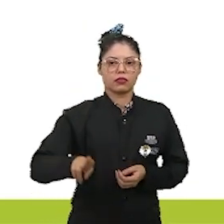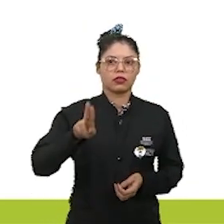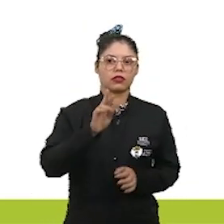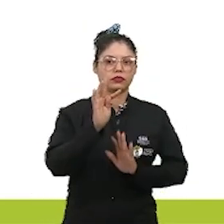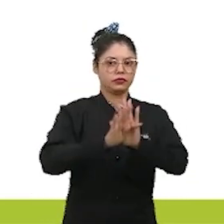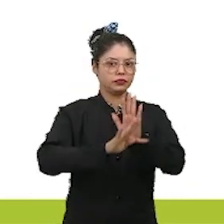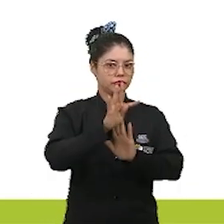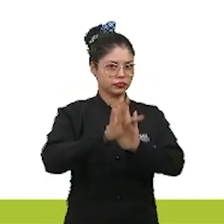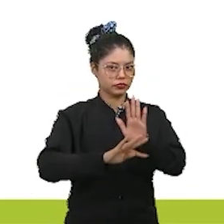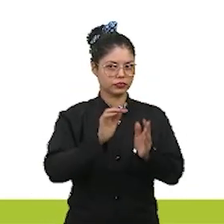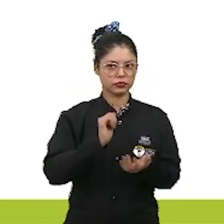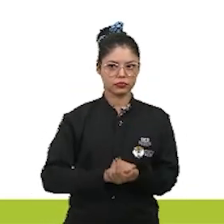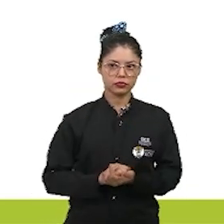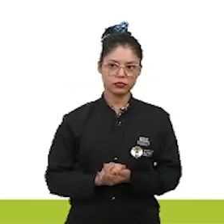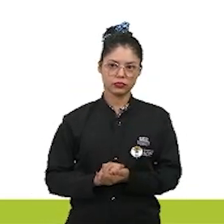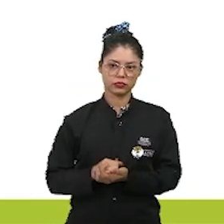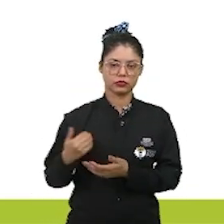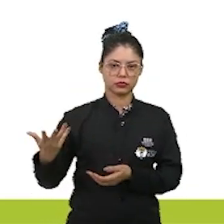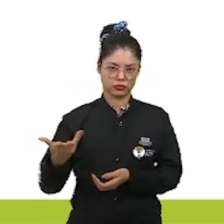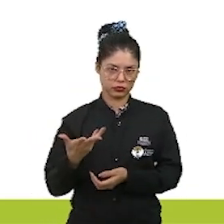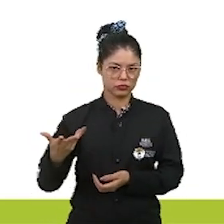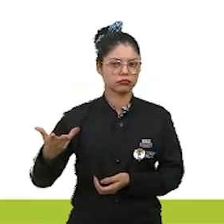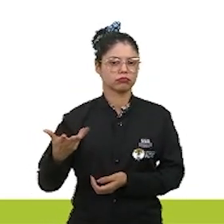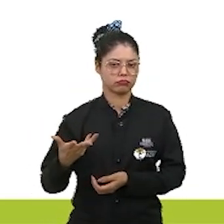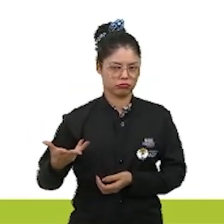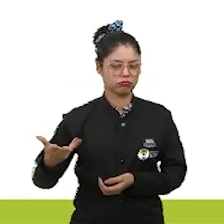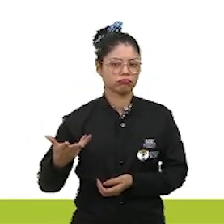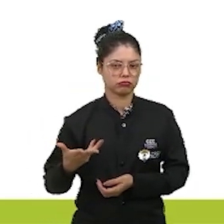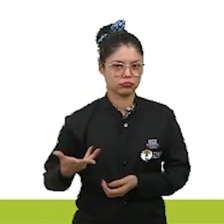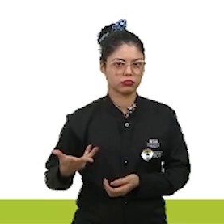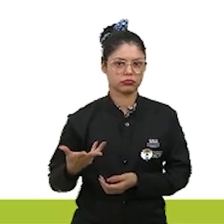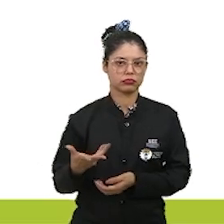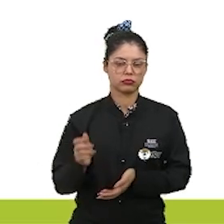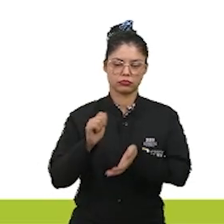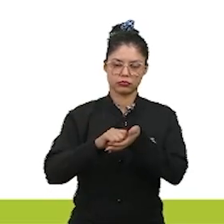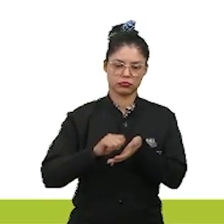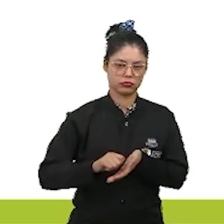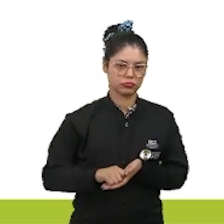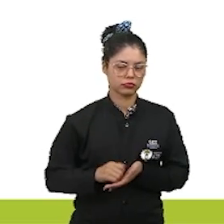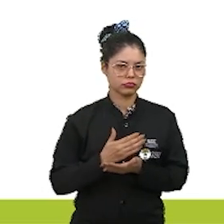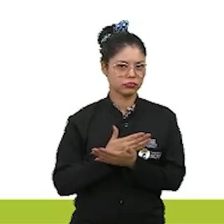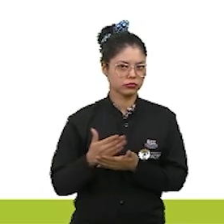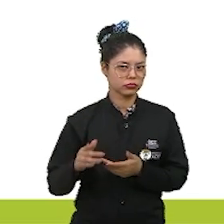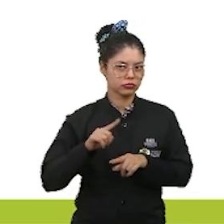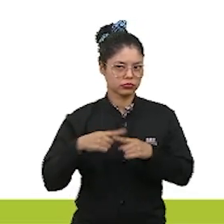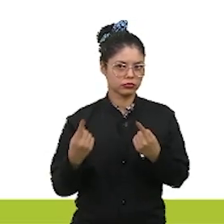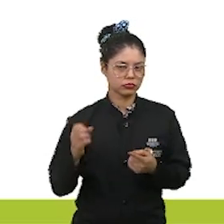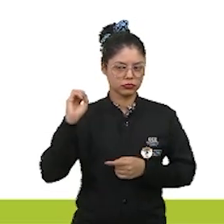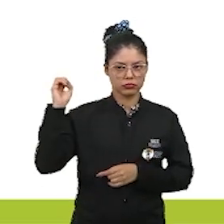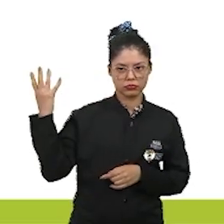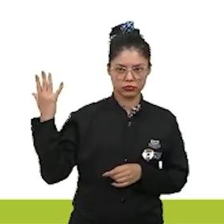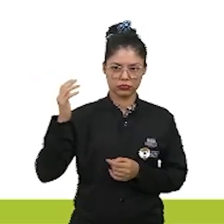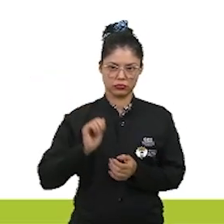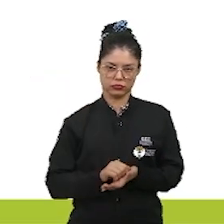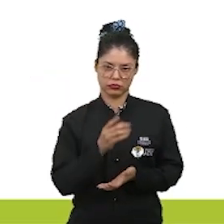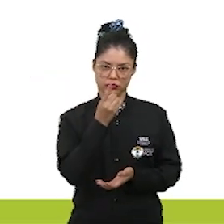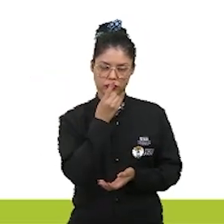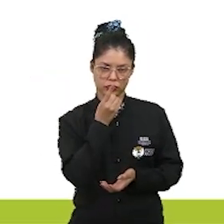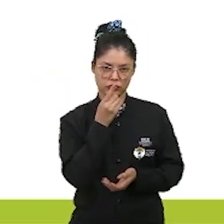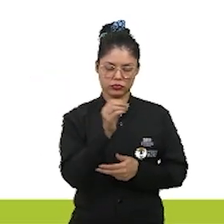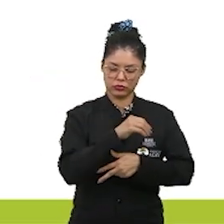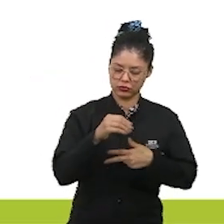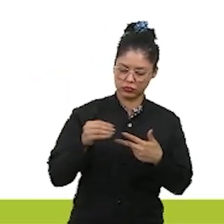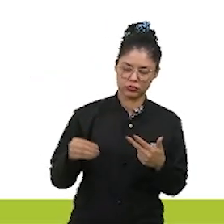esses textos para embasar ali a sua dissertação, mas no caso, lá no dia do